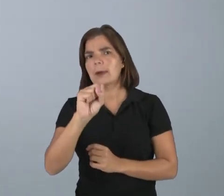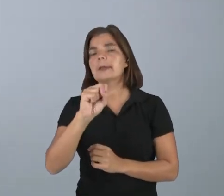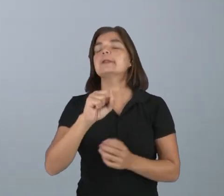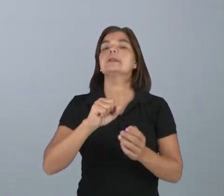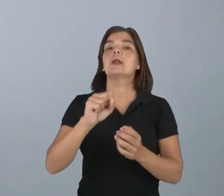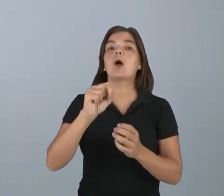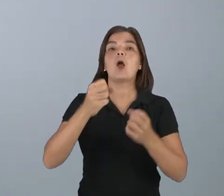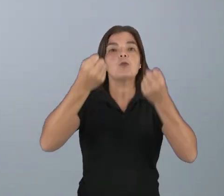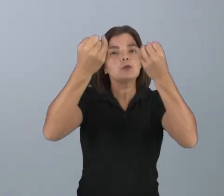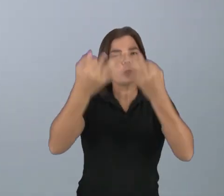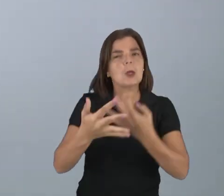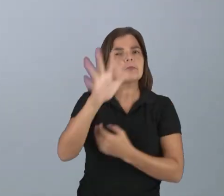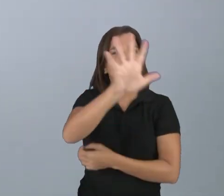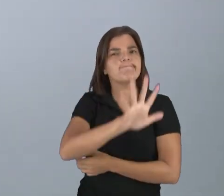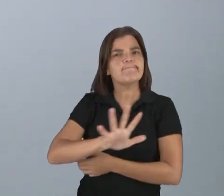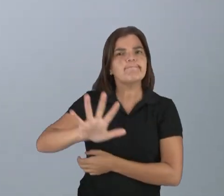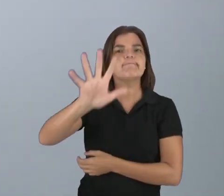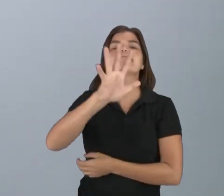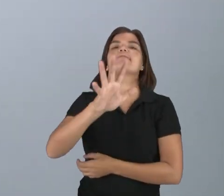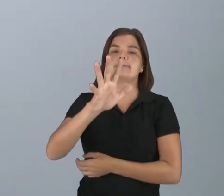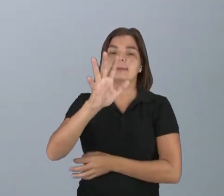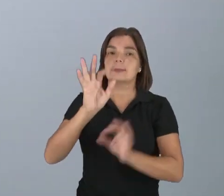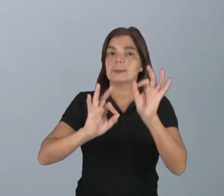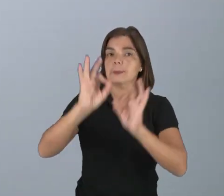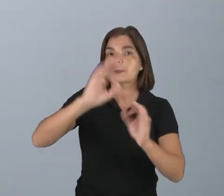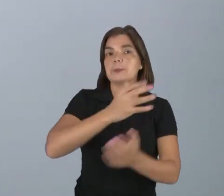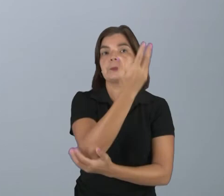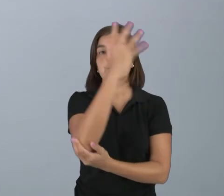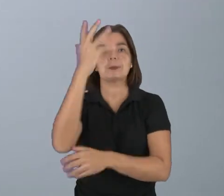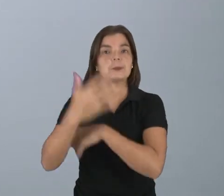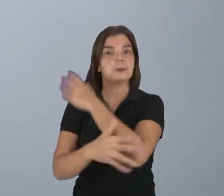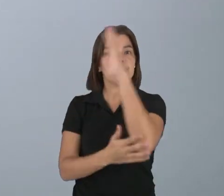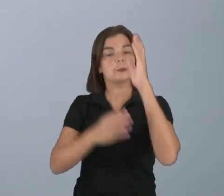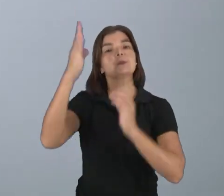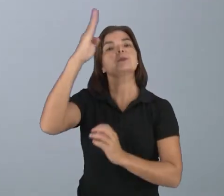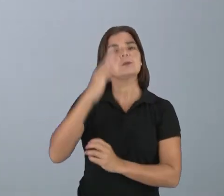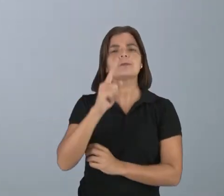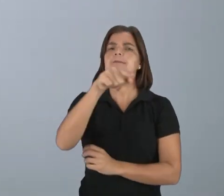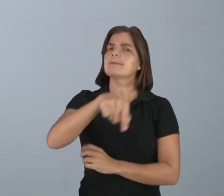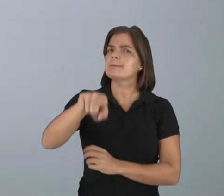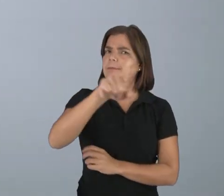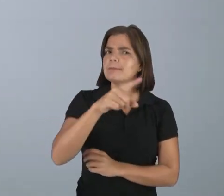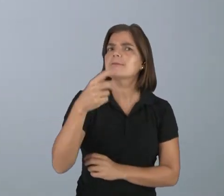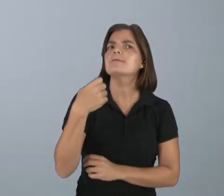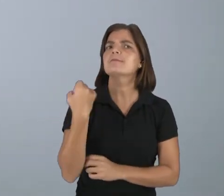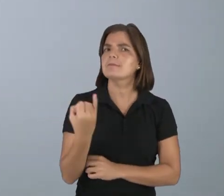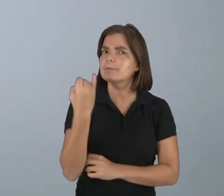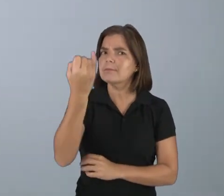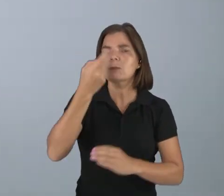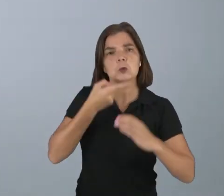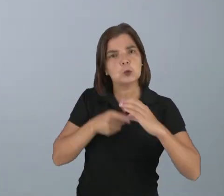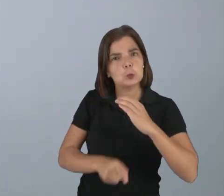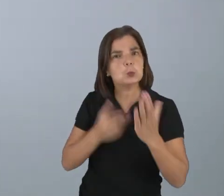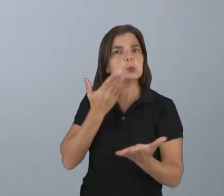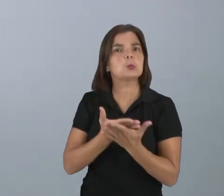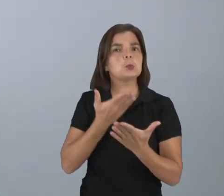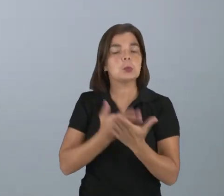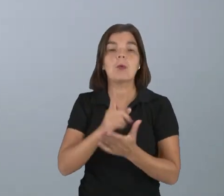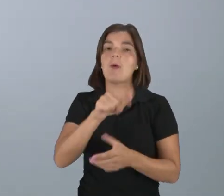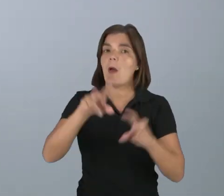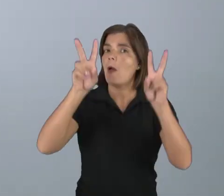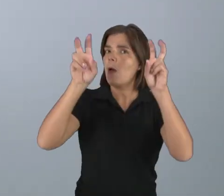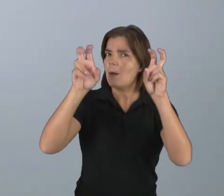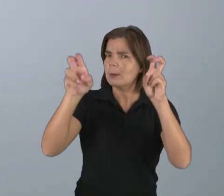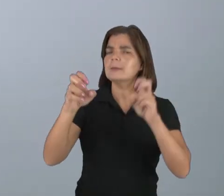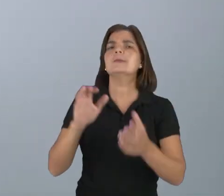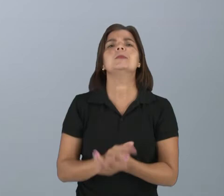panorama geral das formações vegetais no Brasil. É importante que você se aprofunde mais nisso, que esse é um assunto